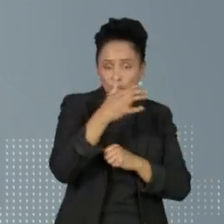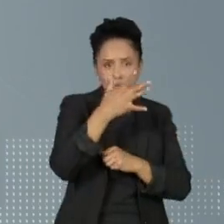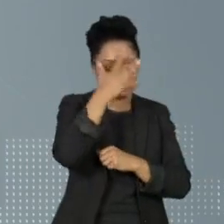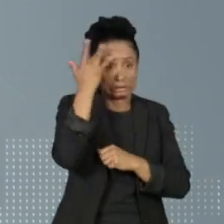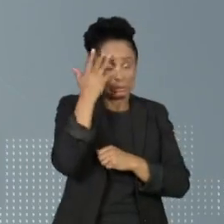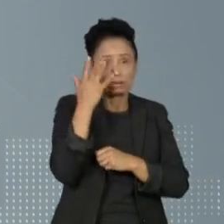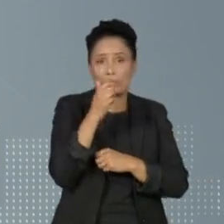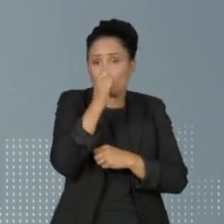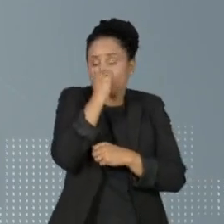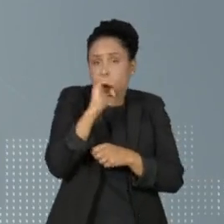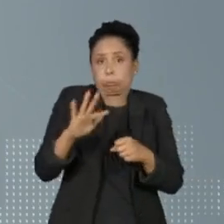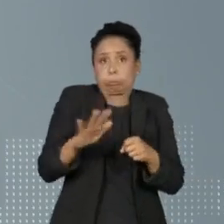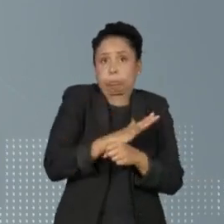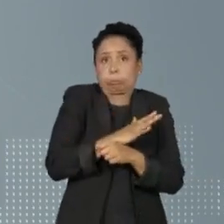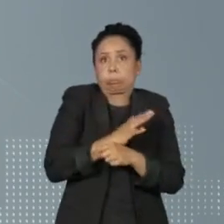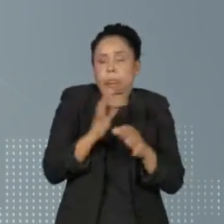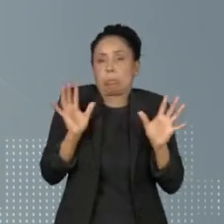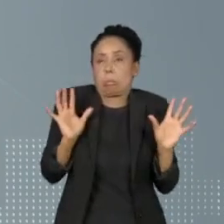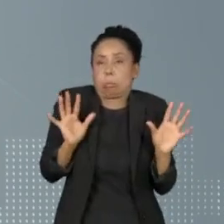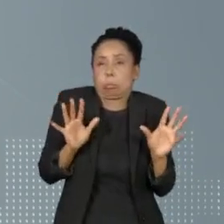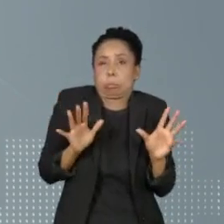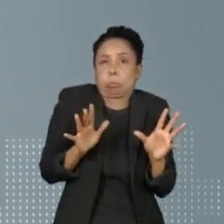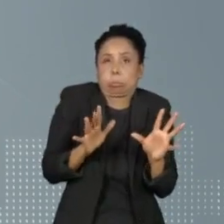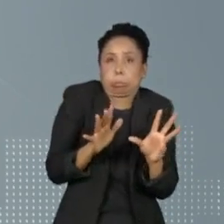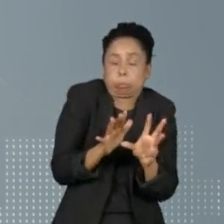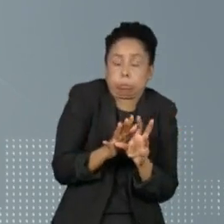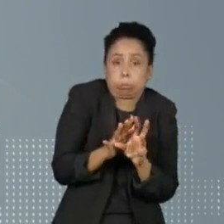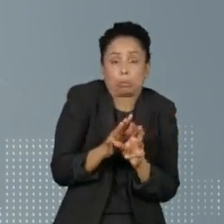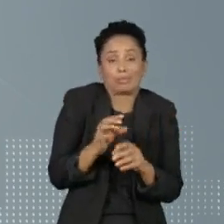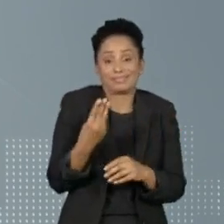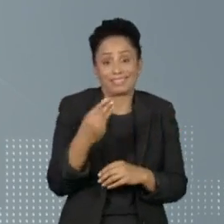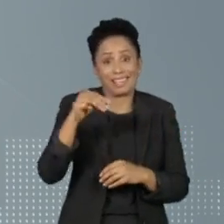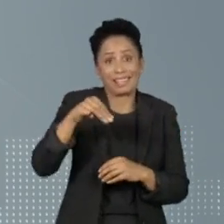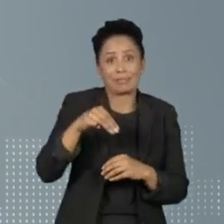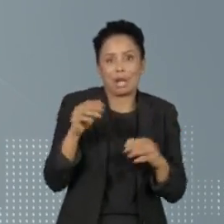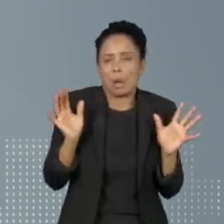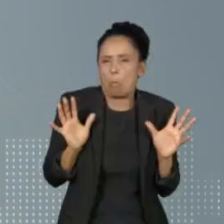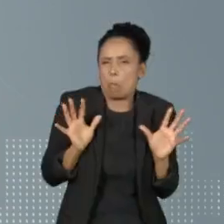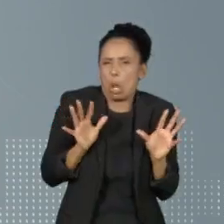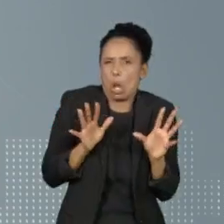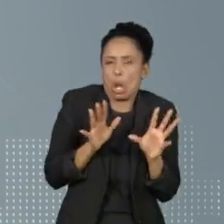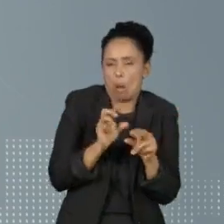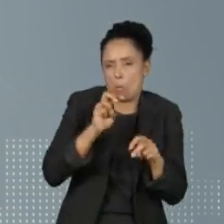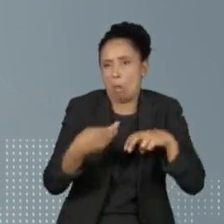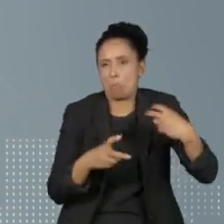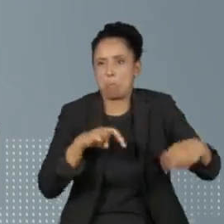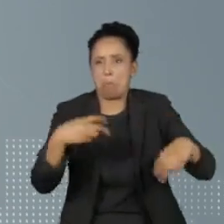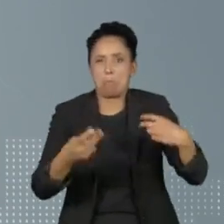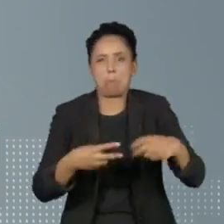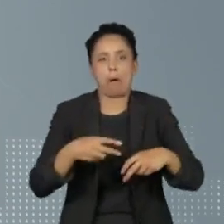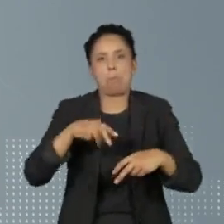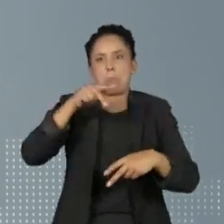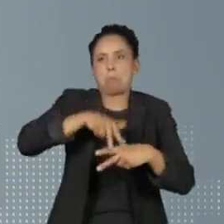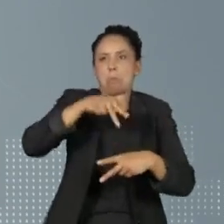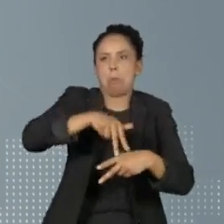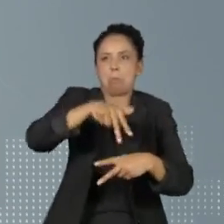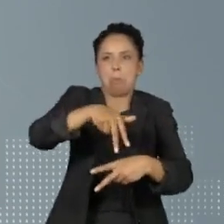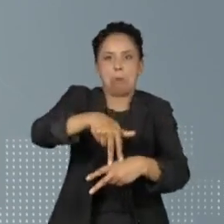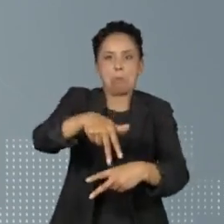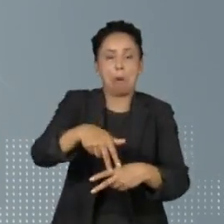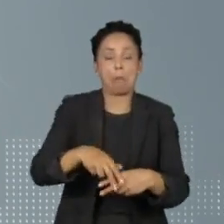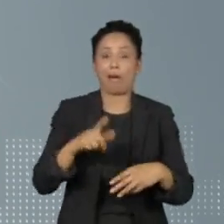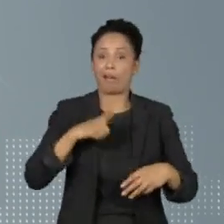num beco de 3 m de largura muitas pessoas começaram a cair e foram pisoteadas as